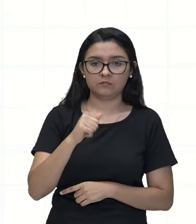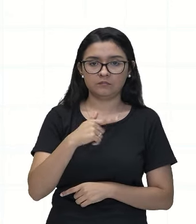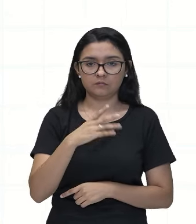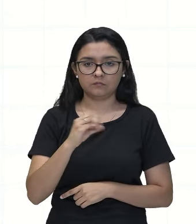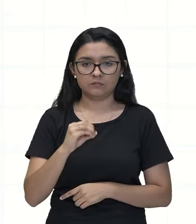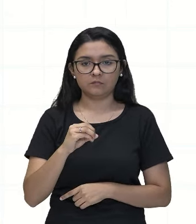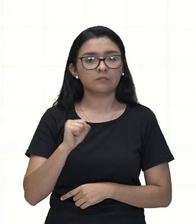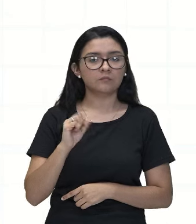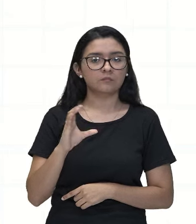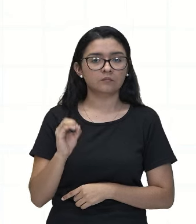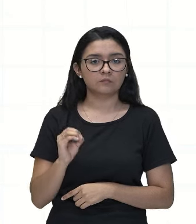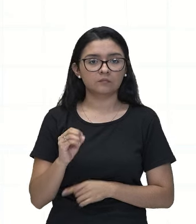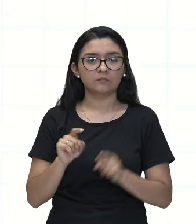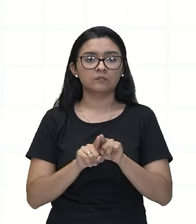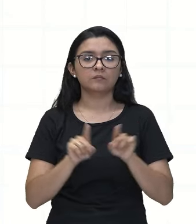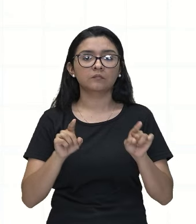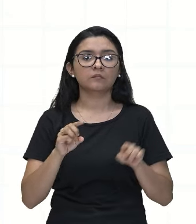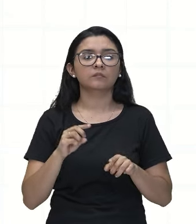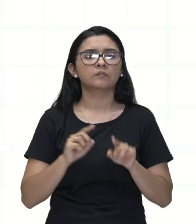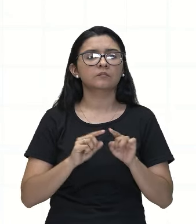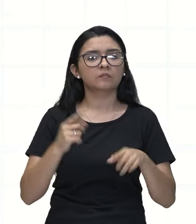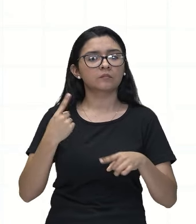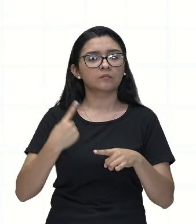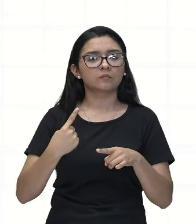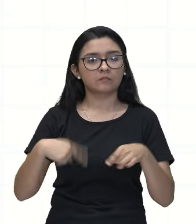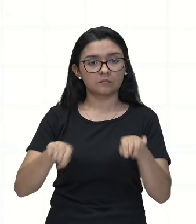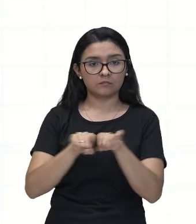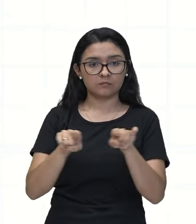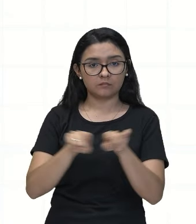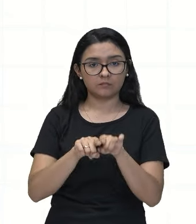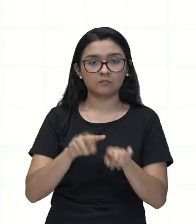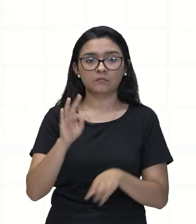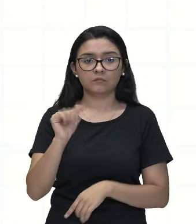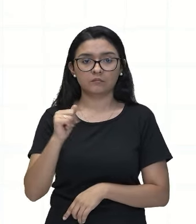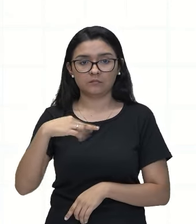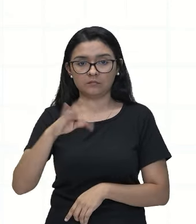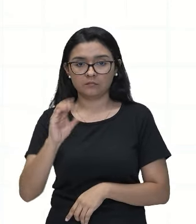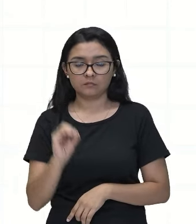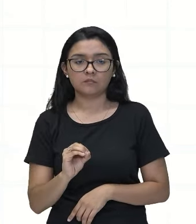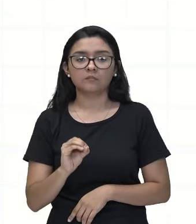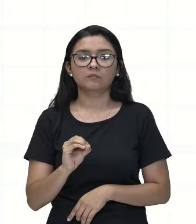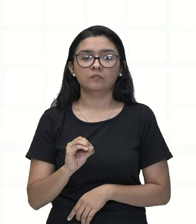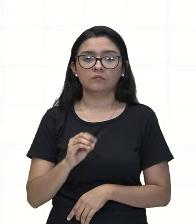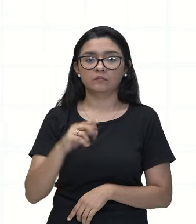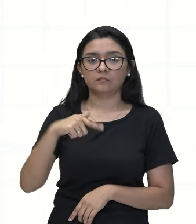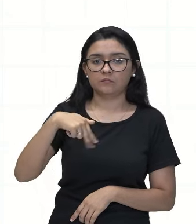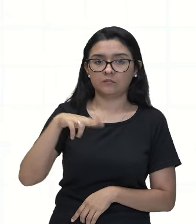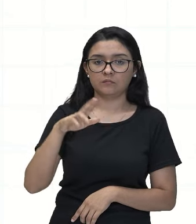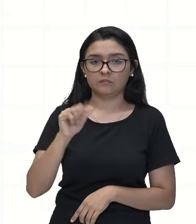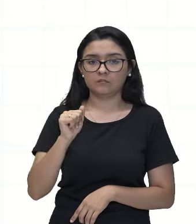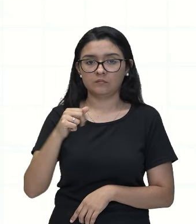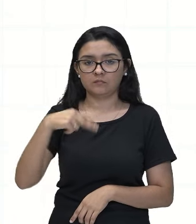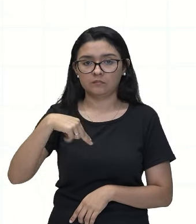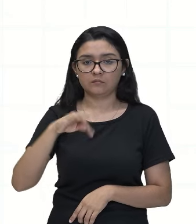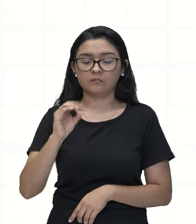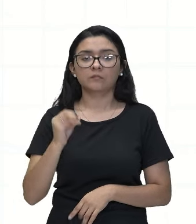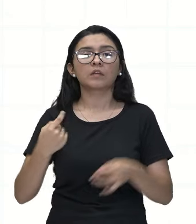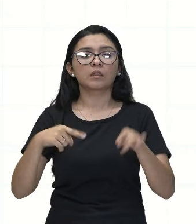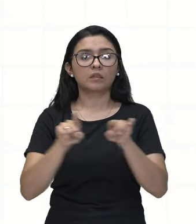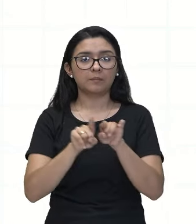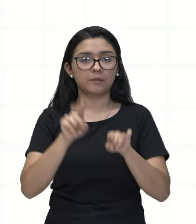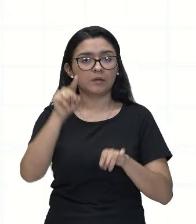então aqui a gente já estudou essas essas expressões que na verdade não só mas também são conjunções né